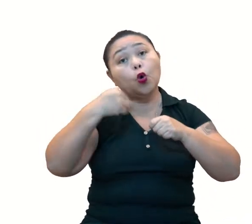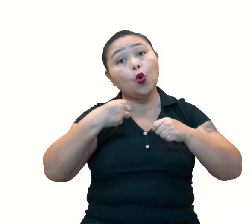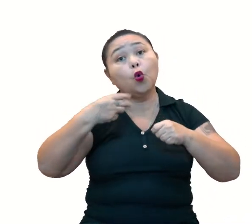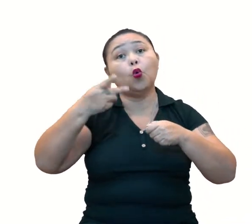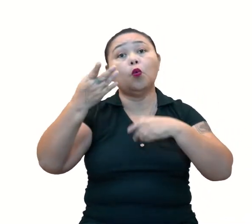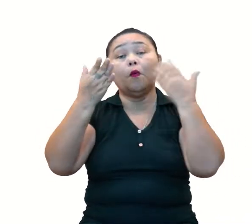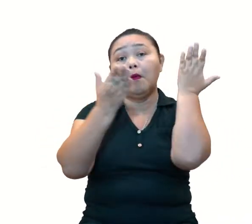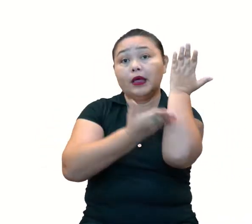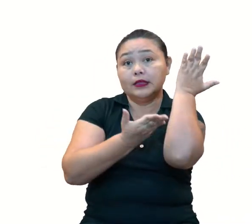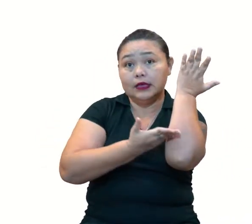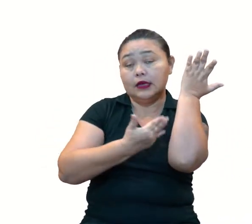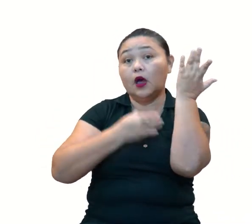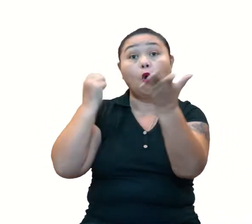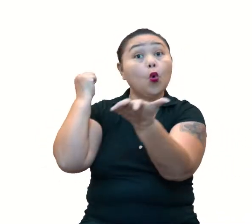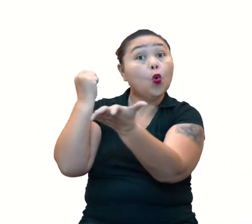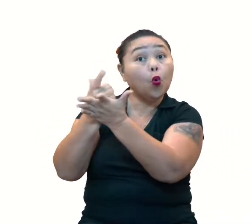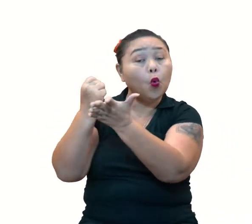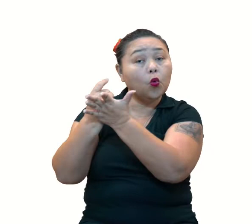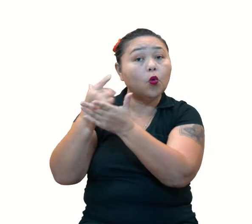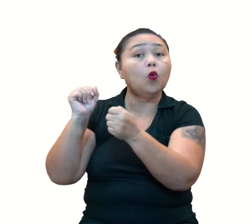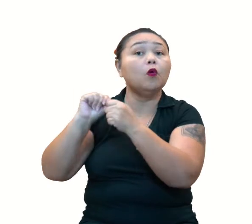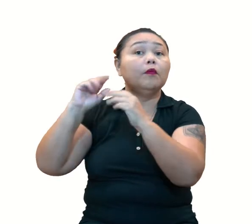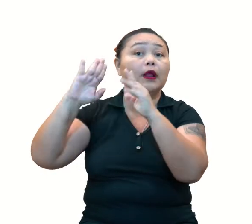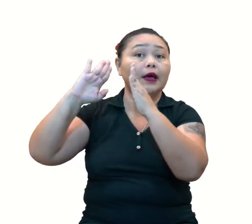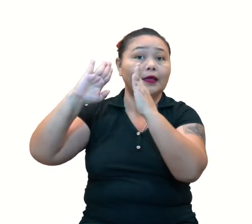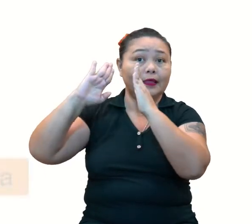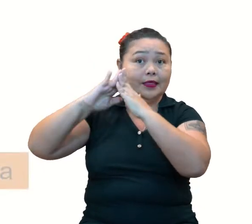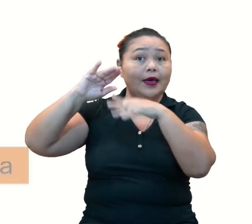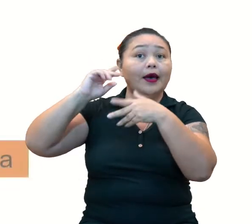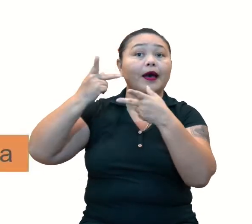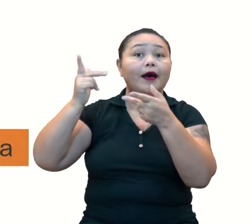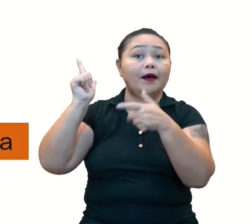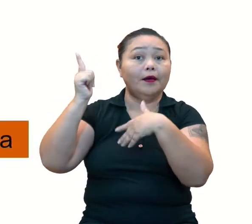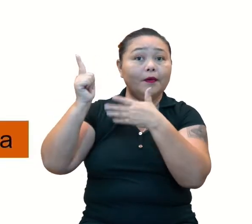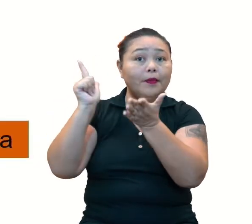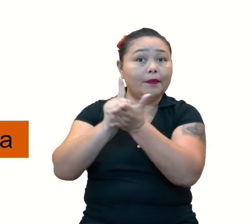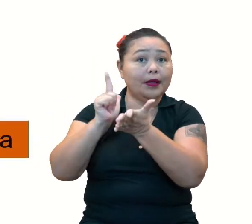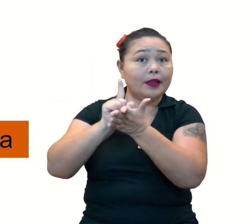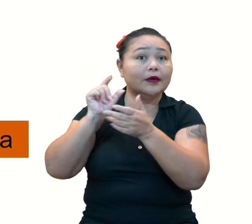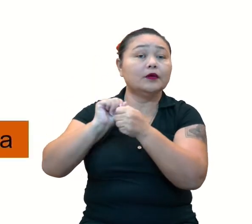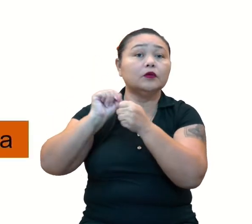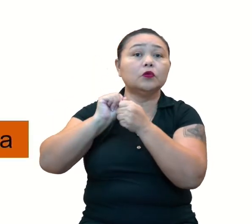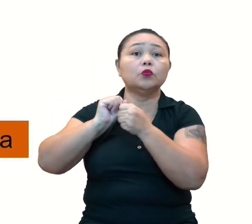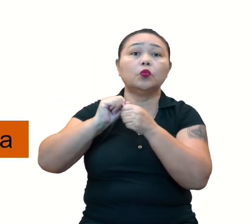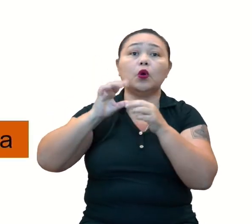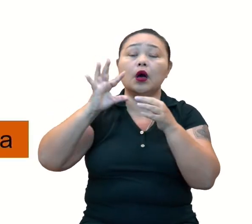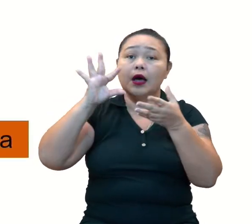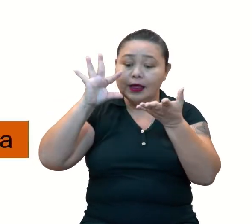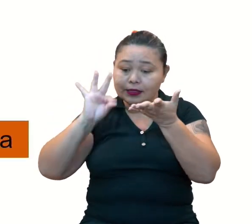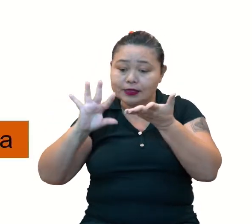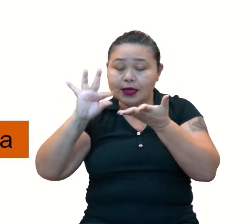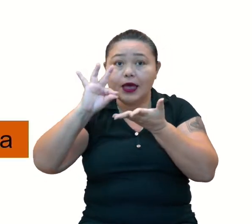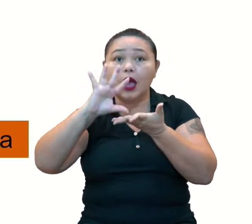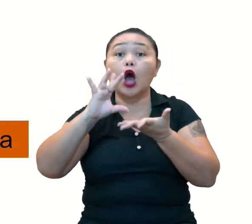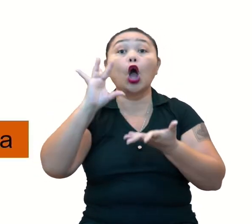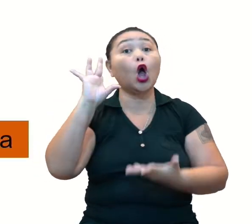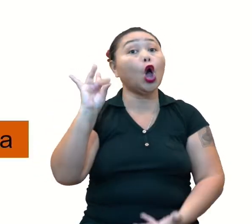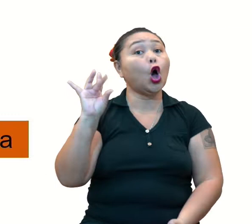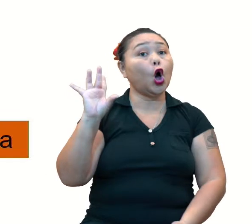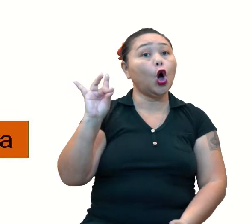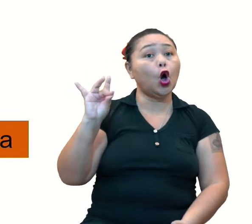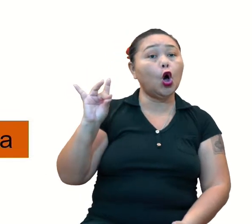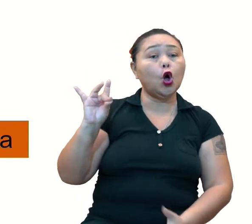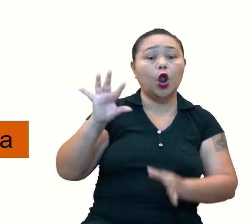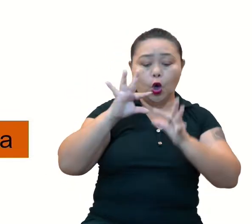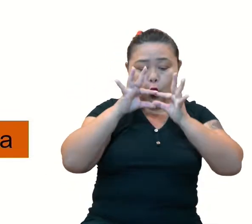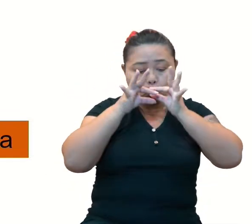você encontra rapidinho. Taxinha. Cola. E um canudo ou tubo de antena. Então,